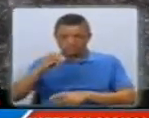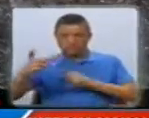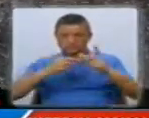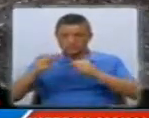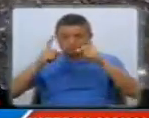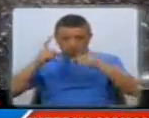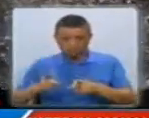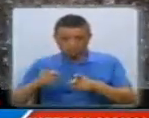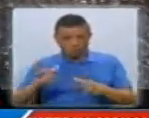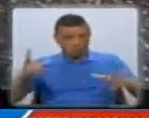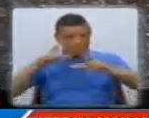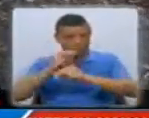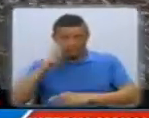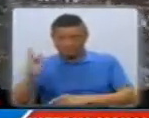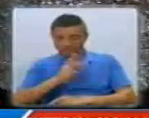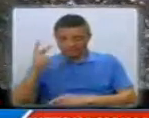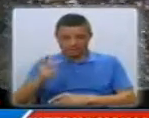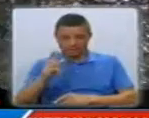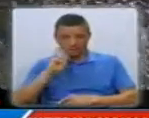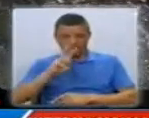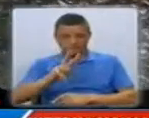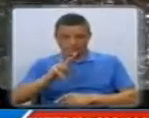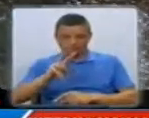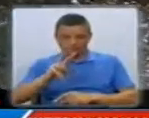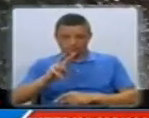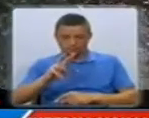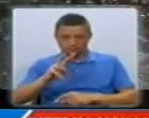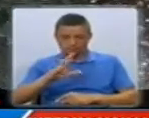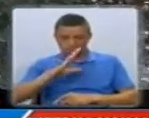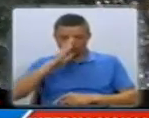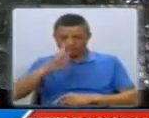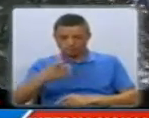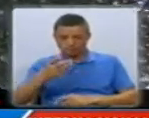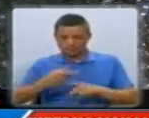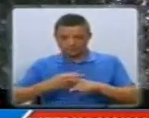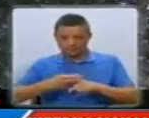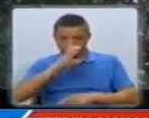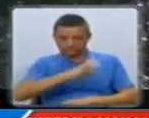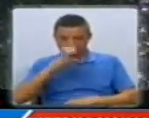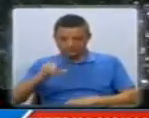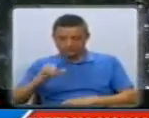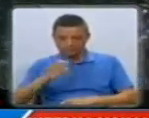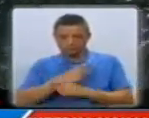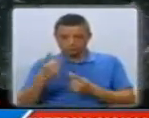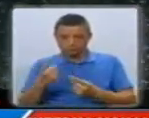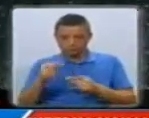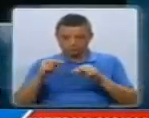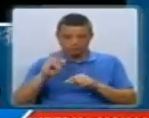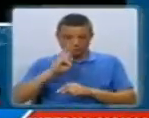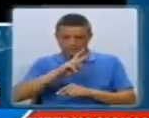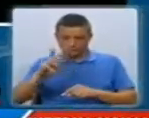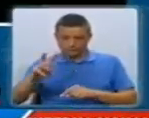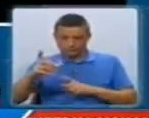ao mesmo tempo. E os astrónomos olham para estes enxames com uma particular curiosidade científica por uma simples razão. É que aqui conseguem